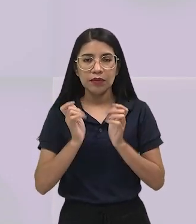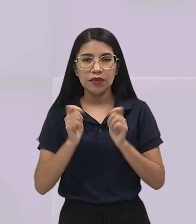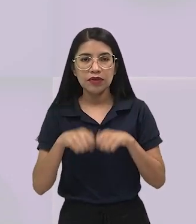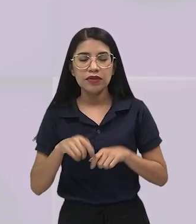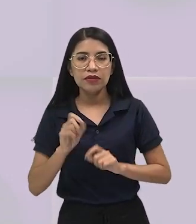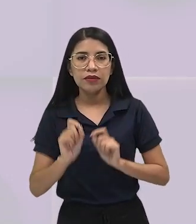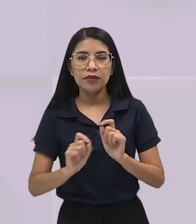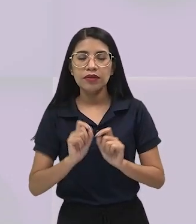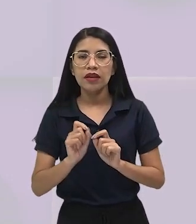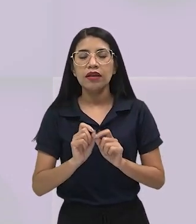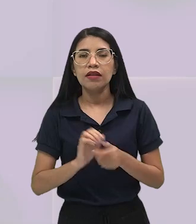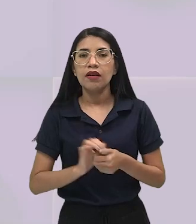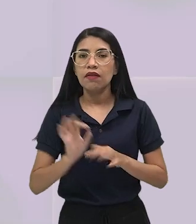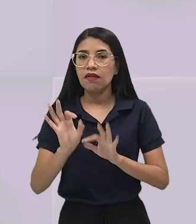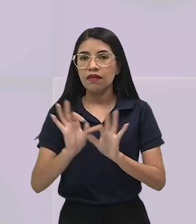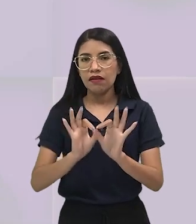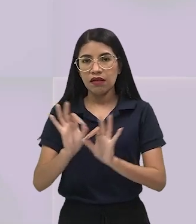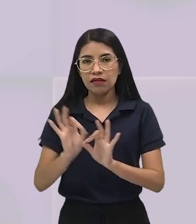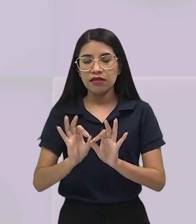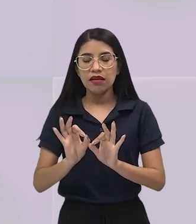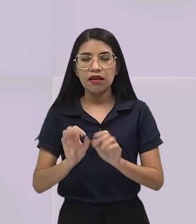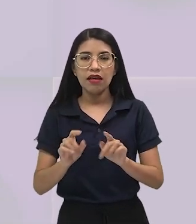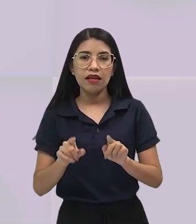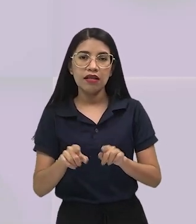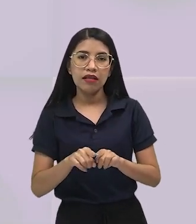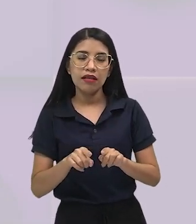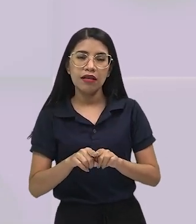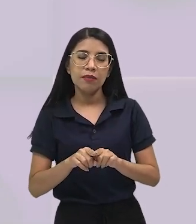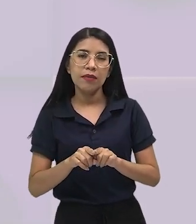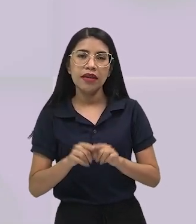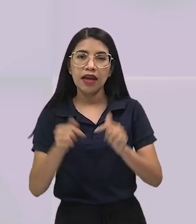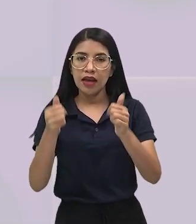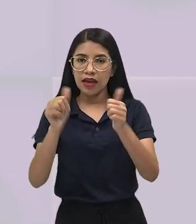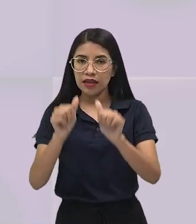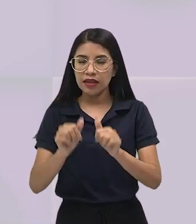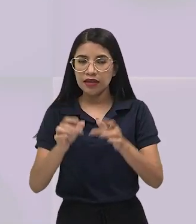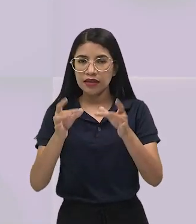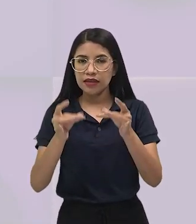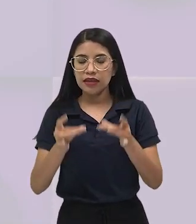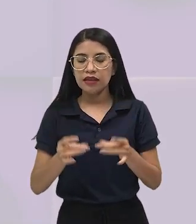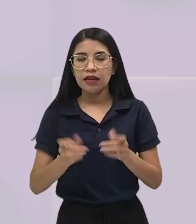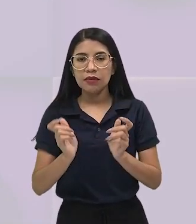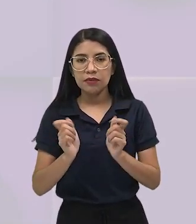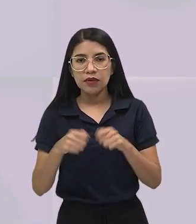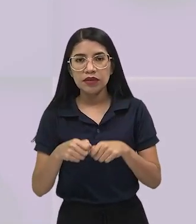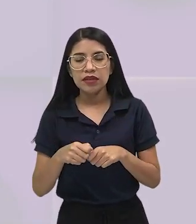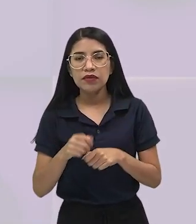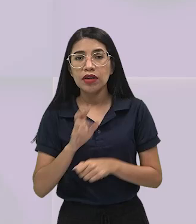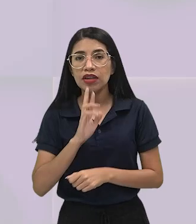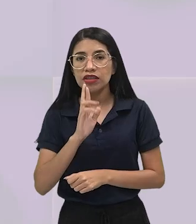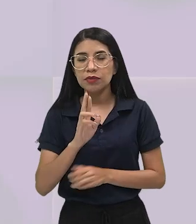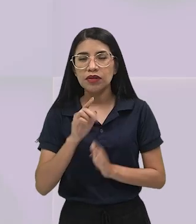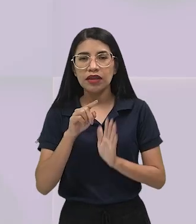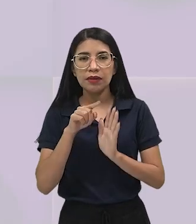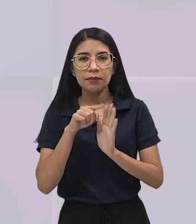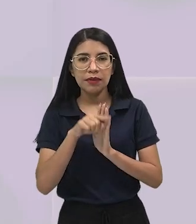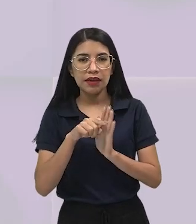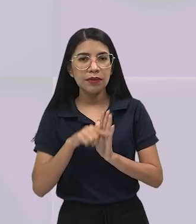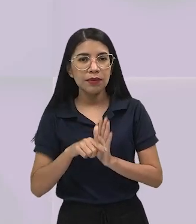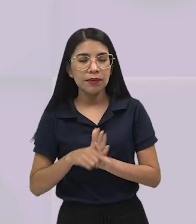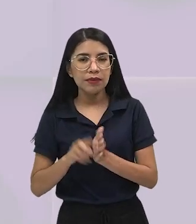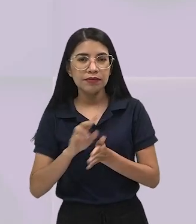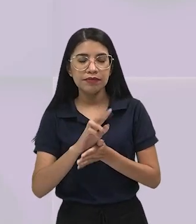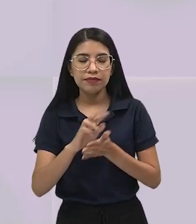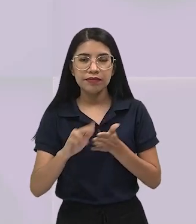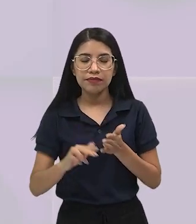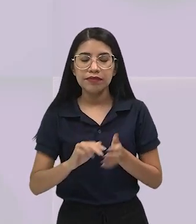conseguimos manipular ou tratar para responder a uma determinada